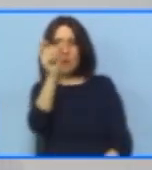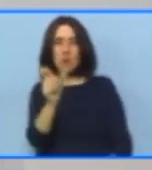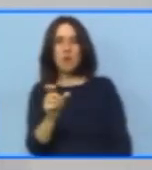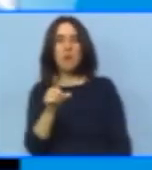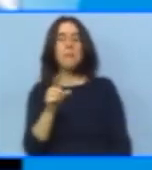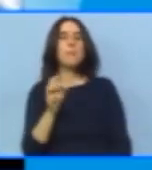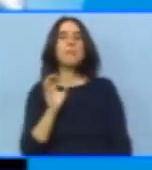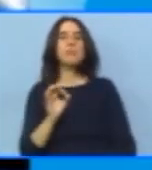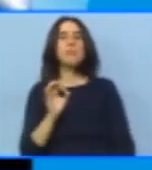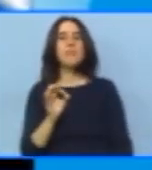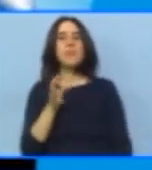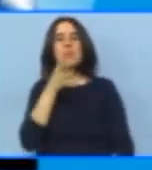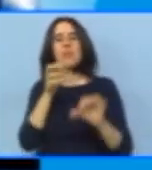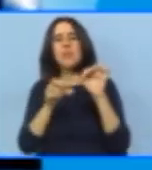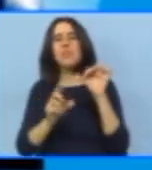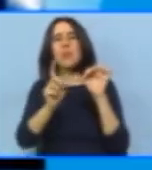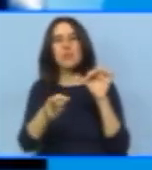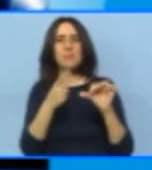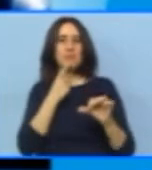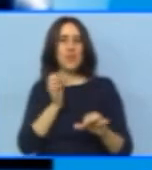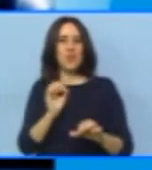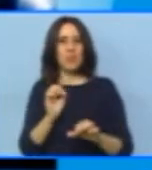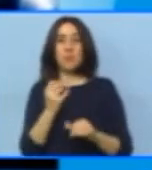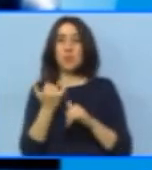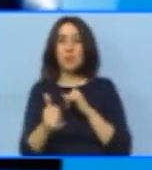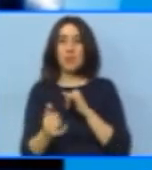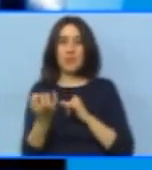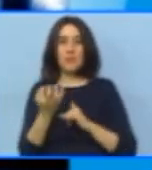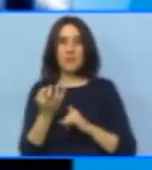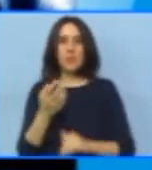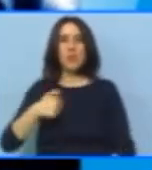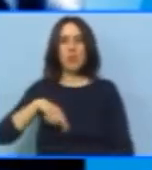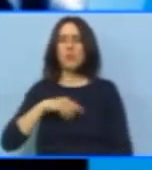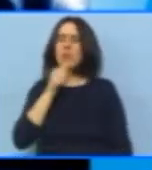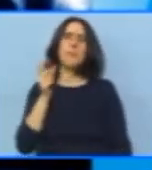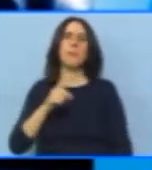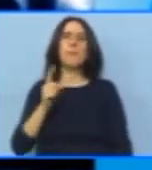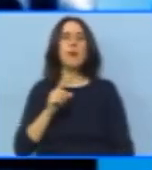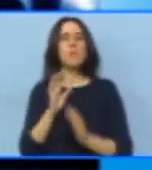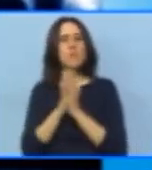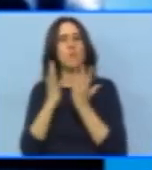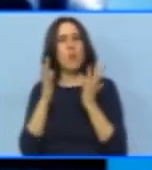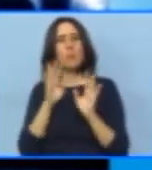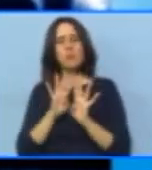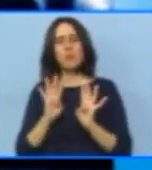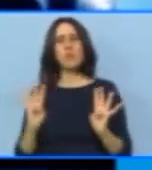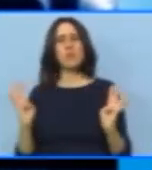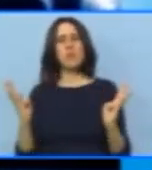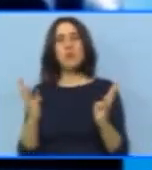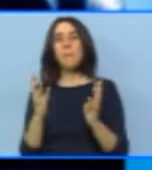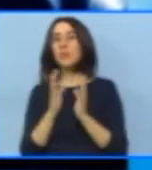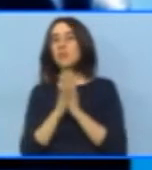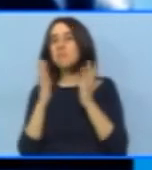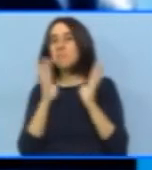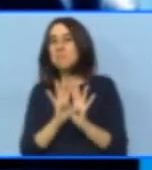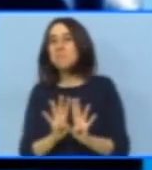se perceber sequer o que ele diz. De facto, há esse risco. Ou seja, nós vemos muita gente a bater palmas e não sei se todos os que batem